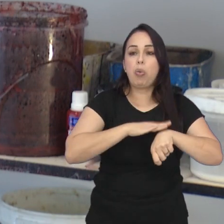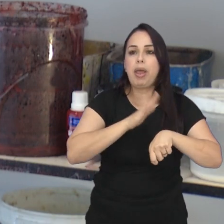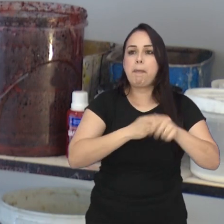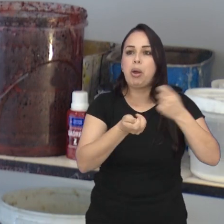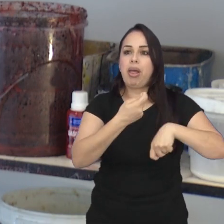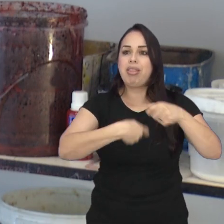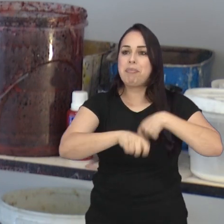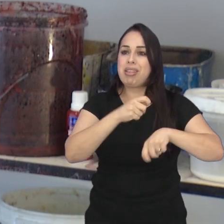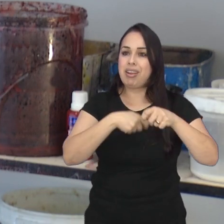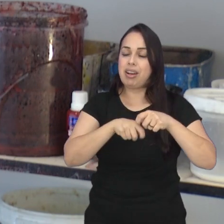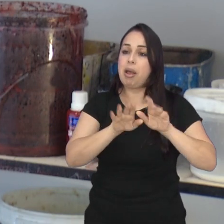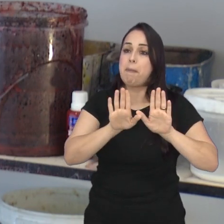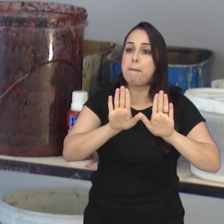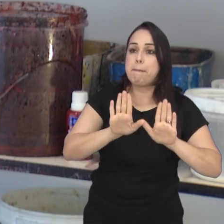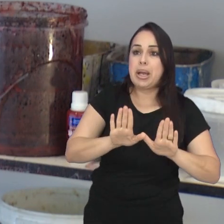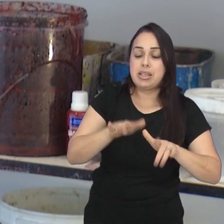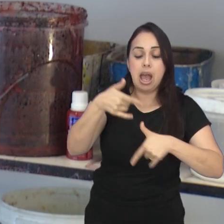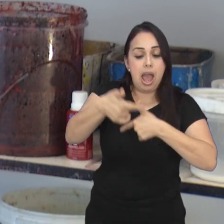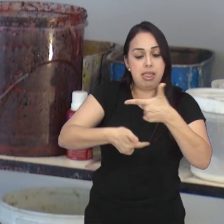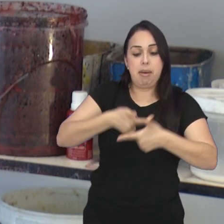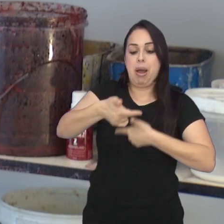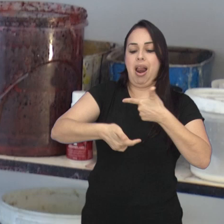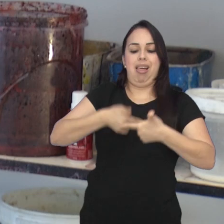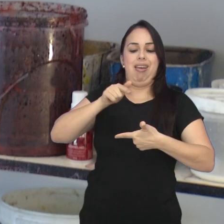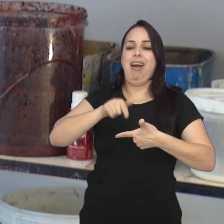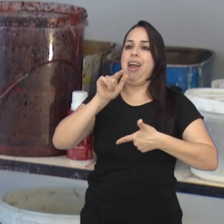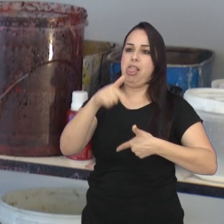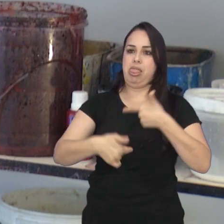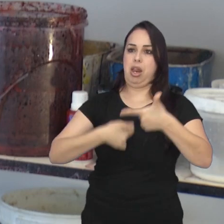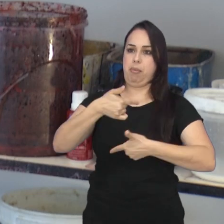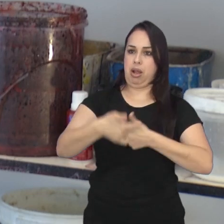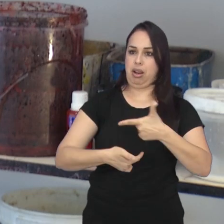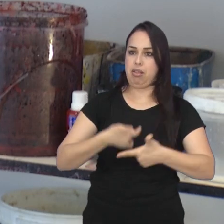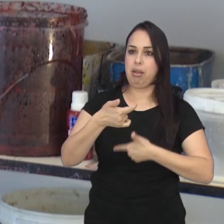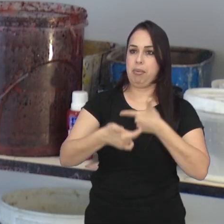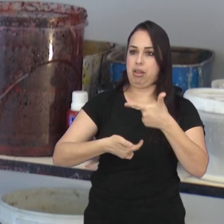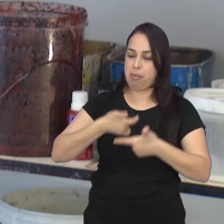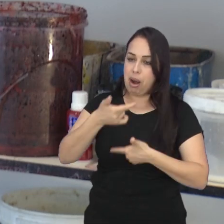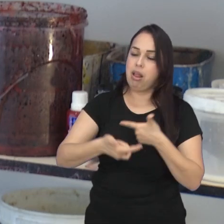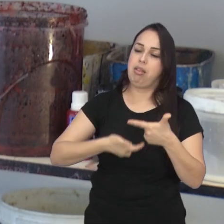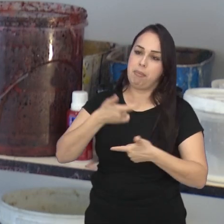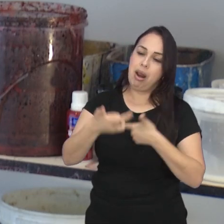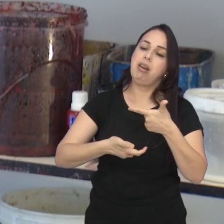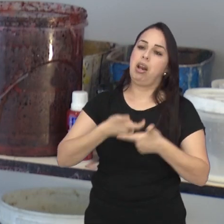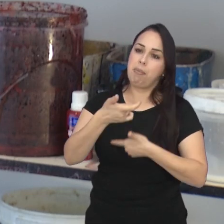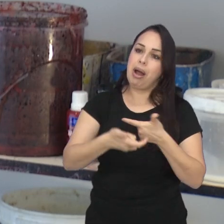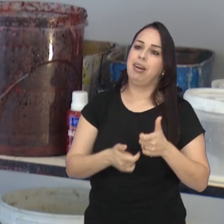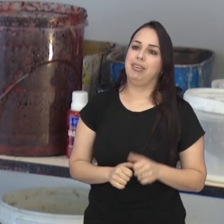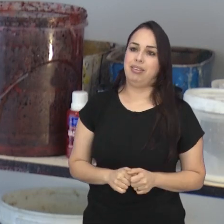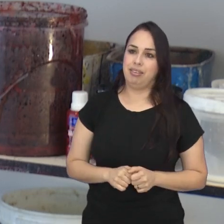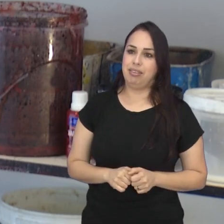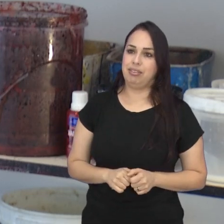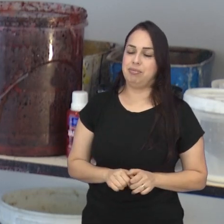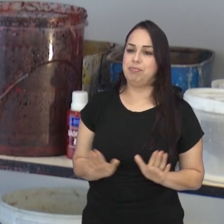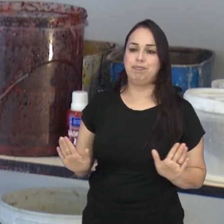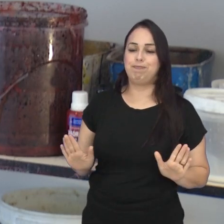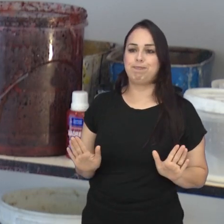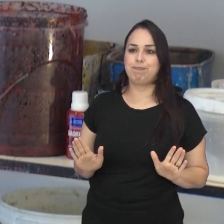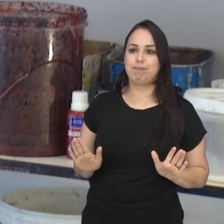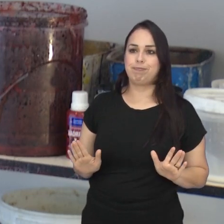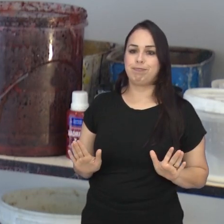né? Mas é trabalho. É trabalho, trabalho e trabalho. Tá?